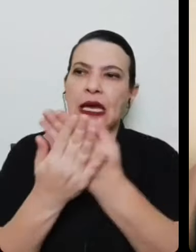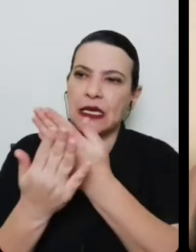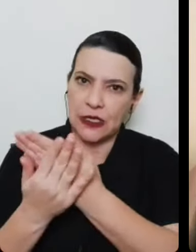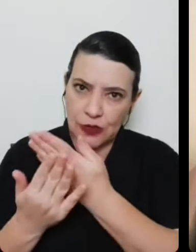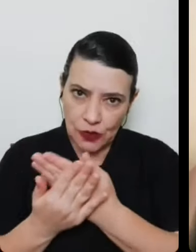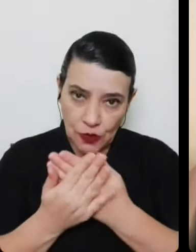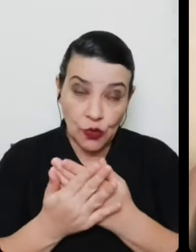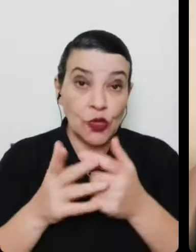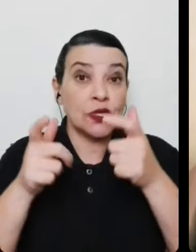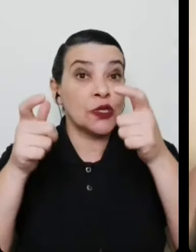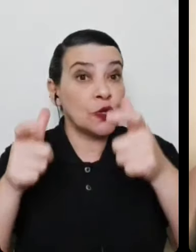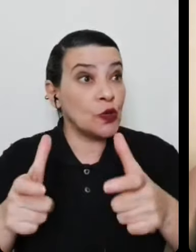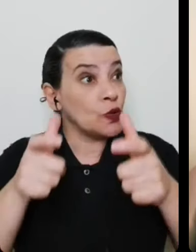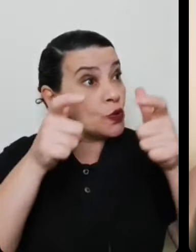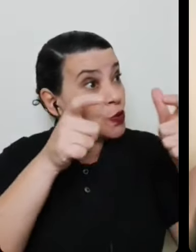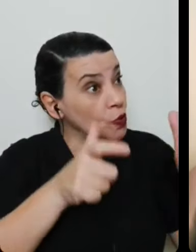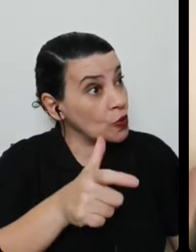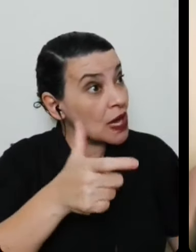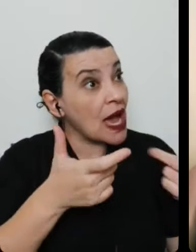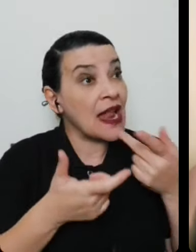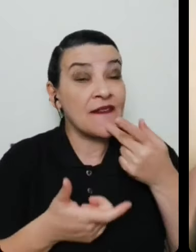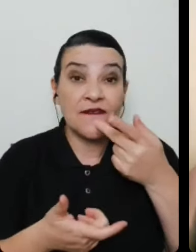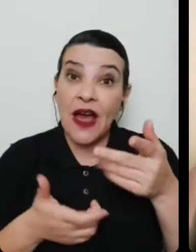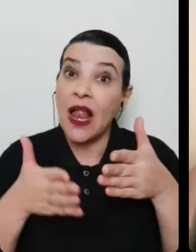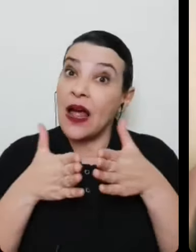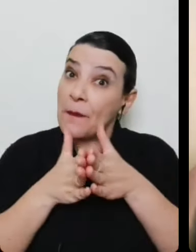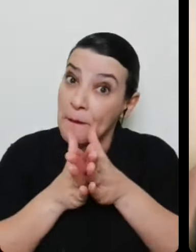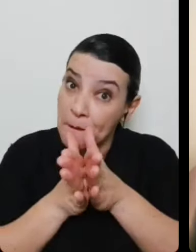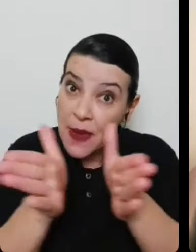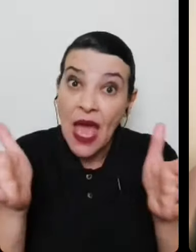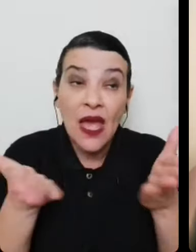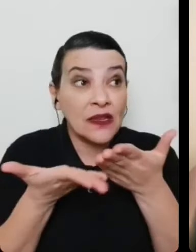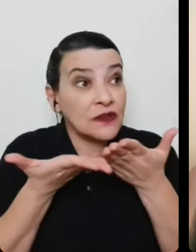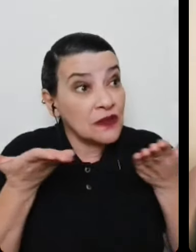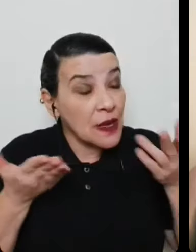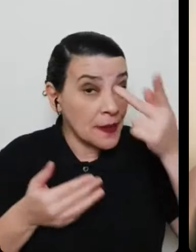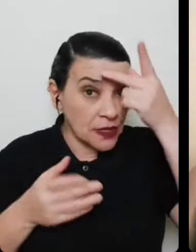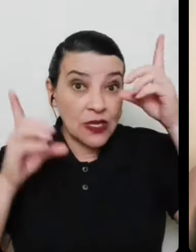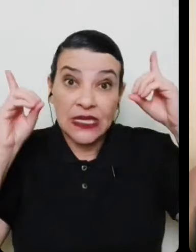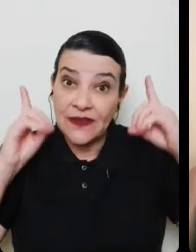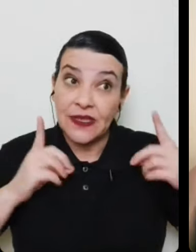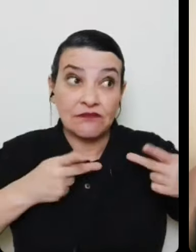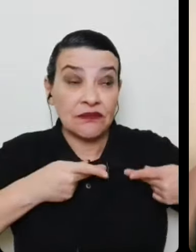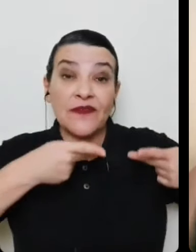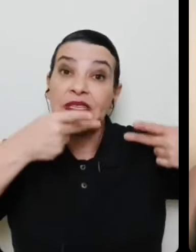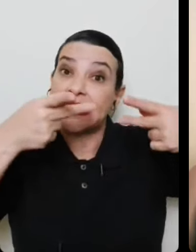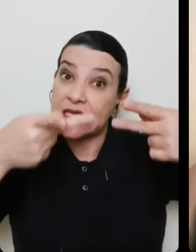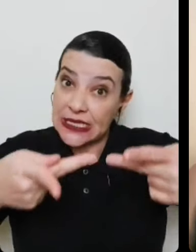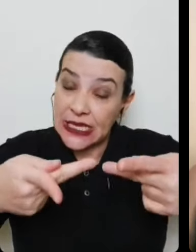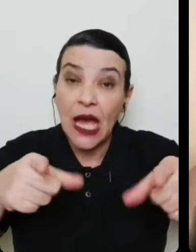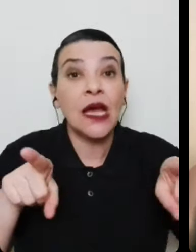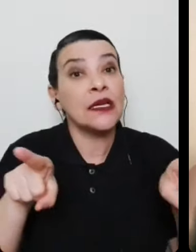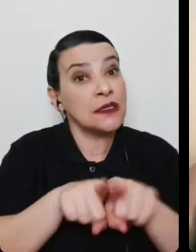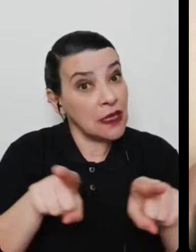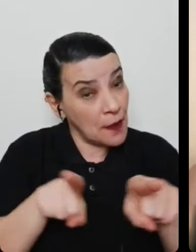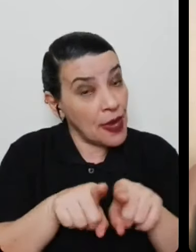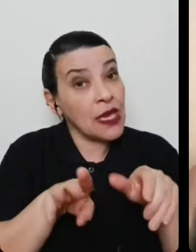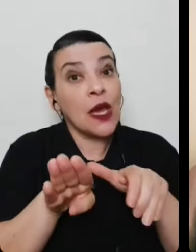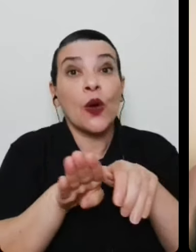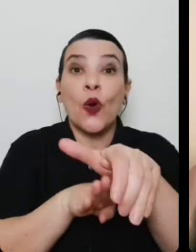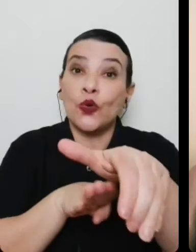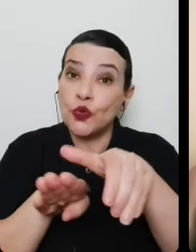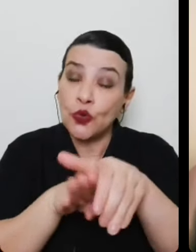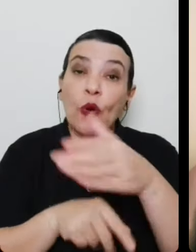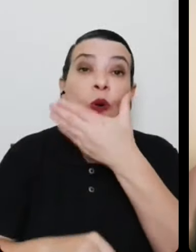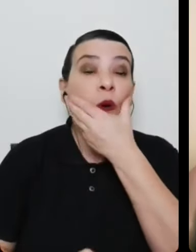se dizem abertos a receber essas pessoas como visitantes e até como consultores e